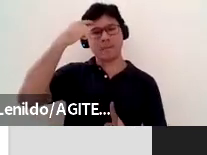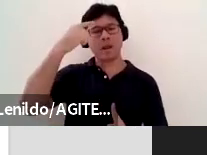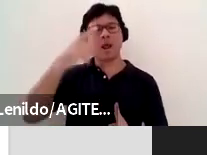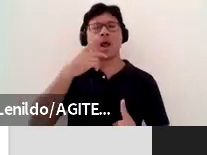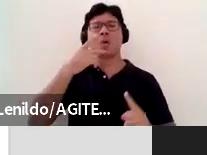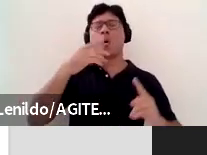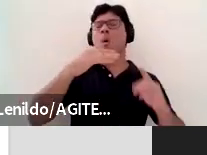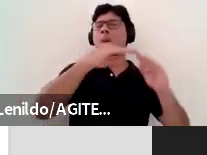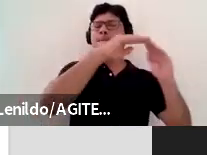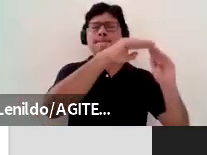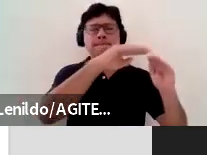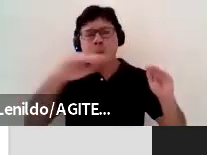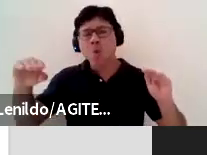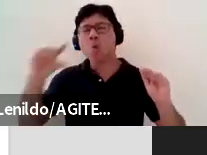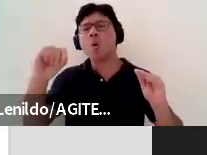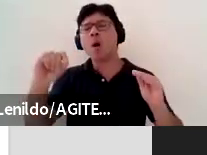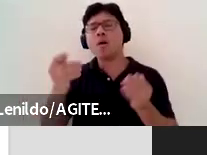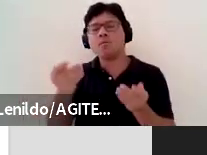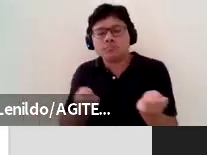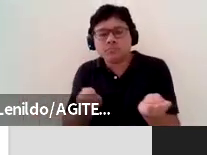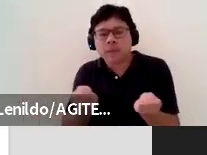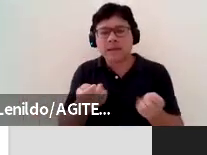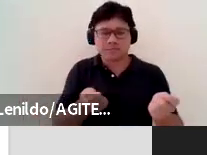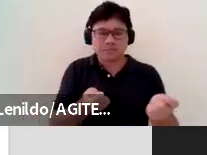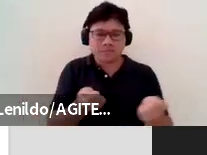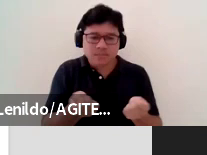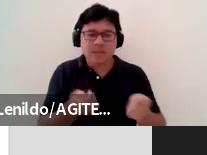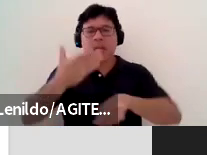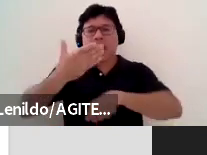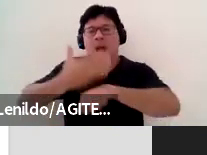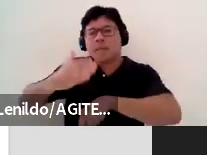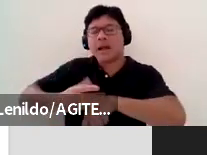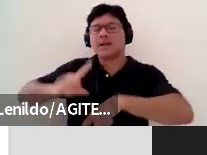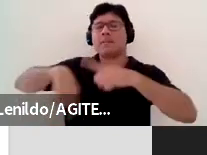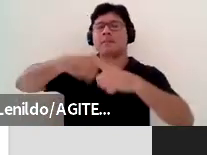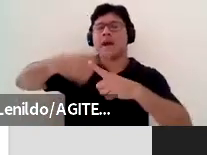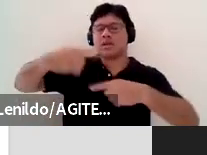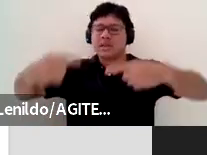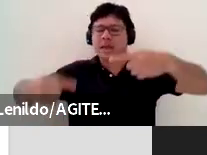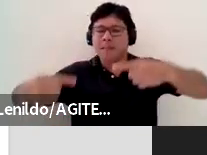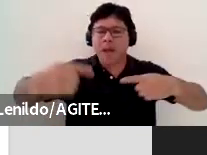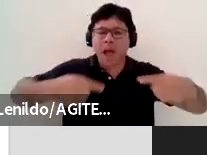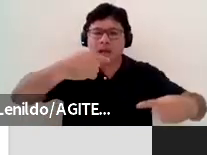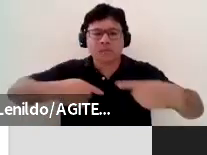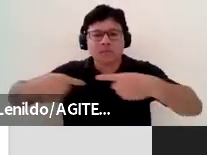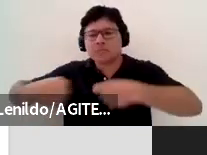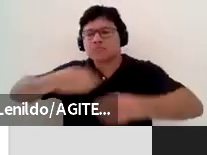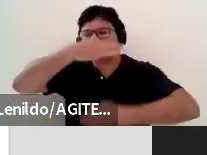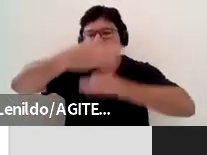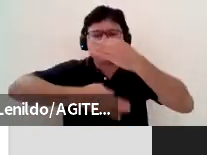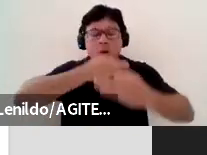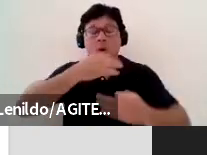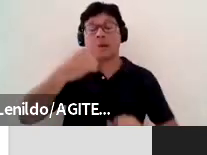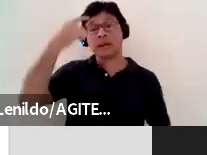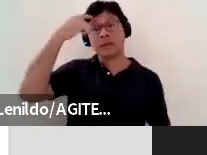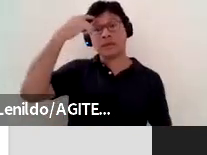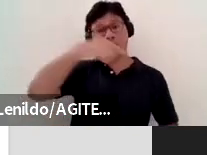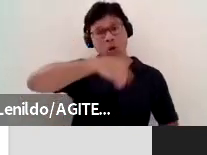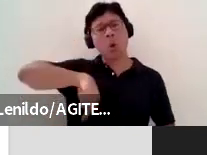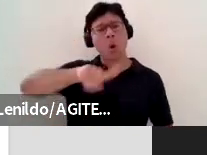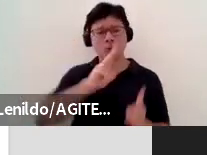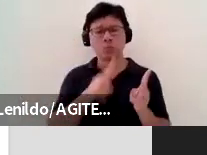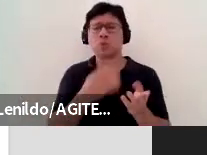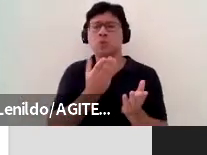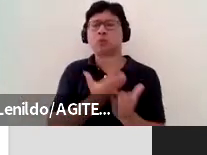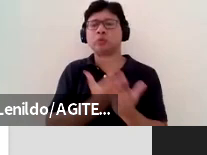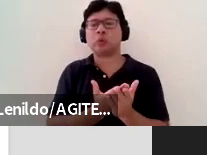horizontal, né? Que a gente fosse mediar uma prática e um debate, porque a nossa ideia era que a gente também continuasse estudando, e não